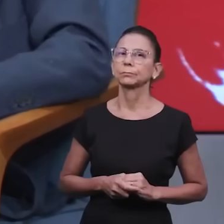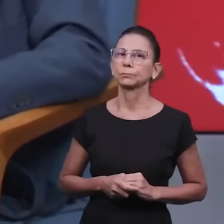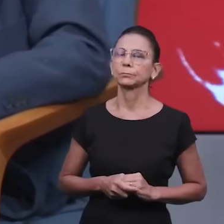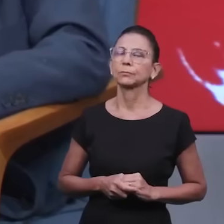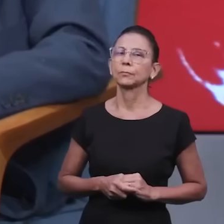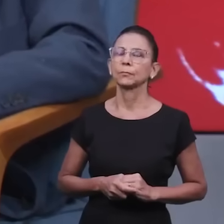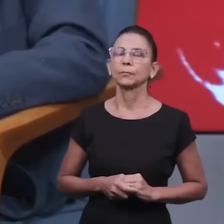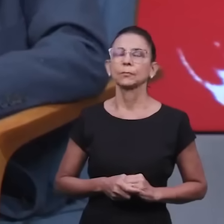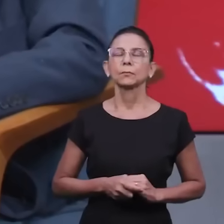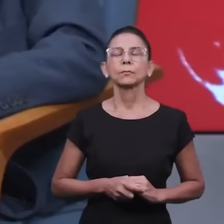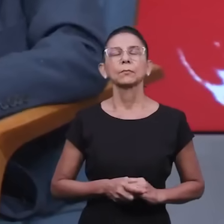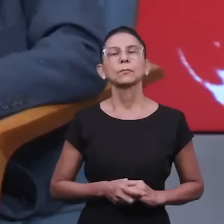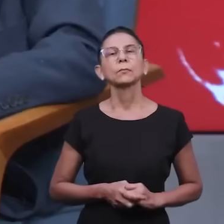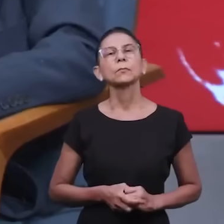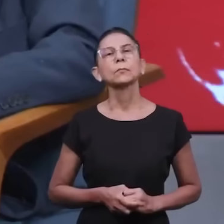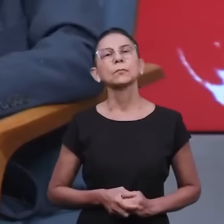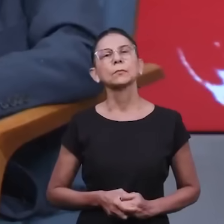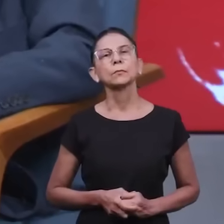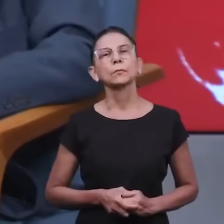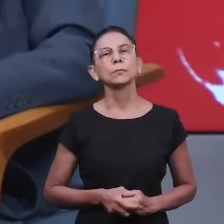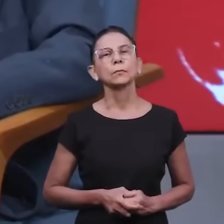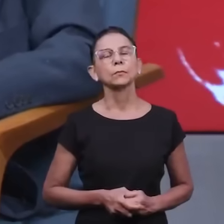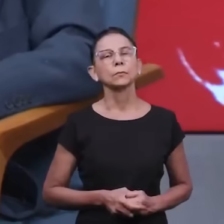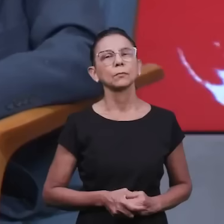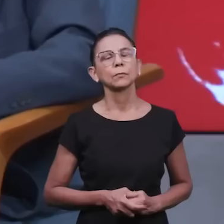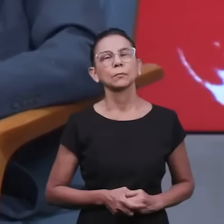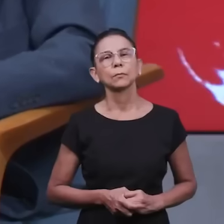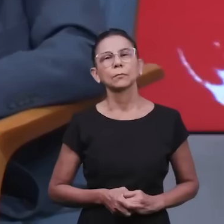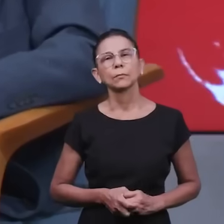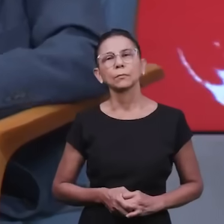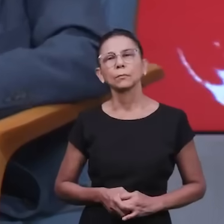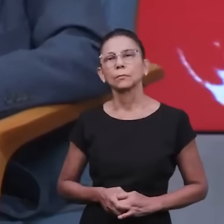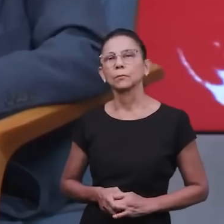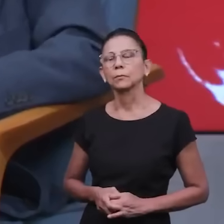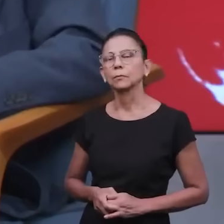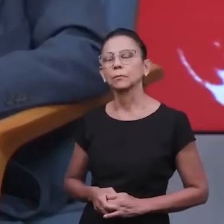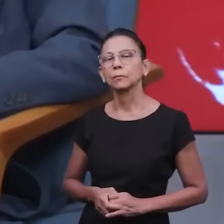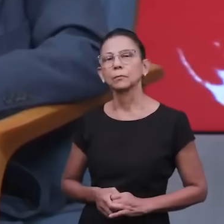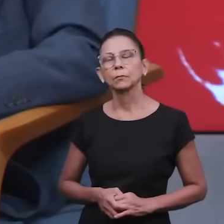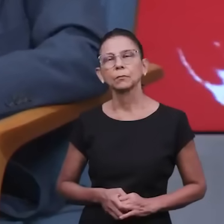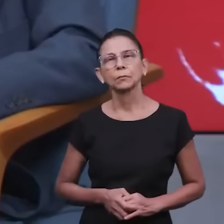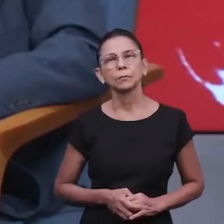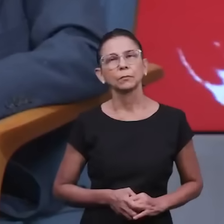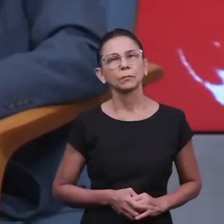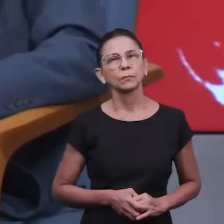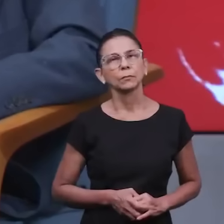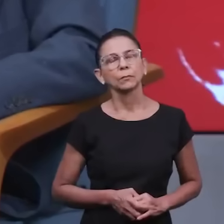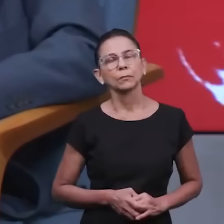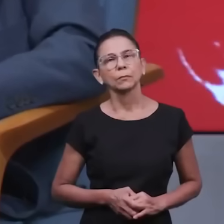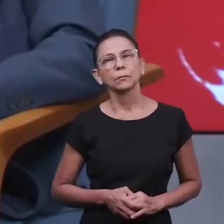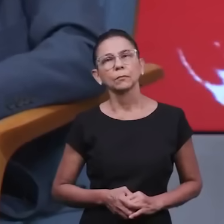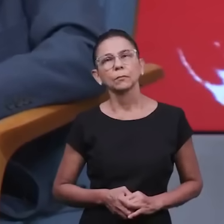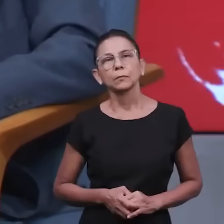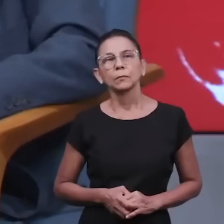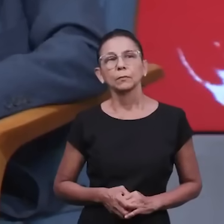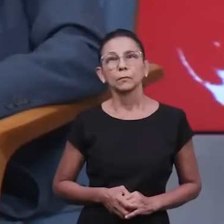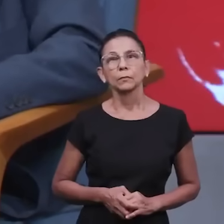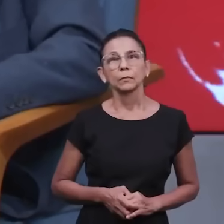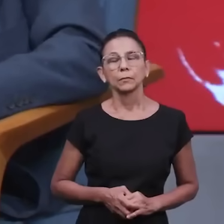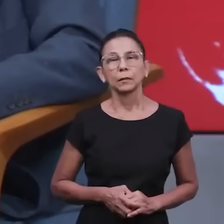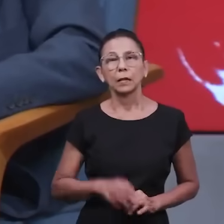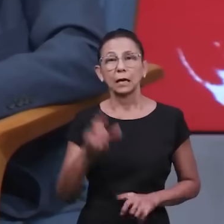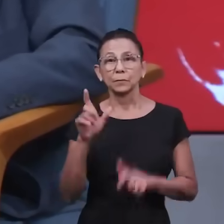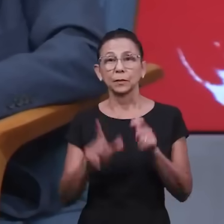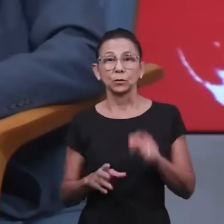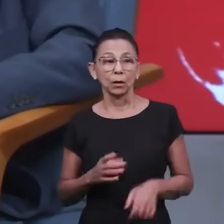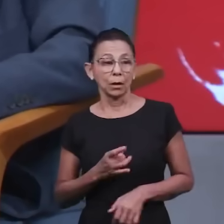Quem Deus usou para que Paulo tivesse a experiência? Seria difícil, todos tinham